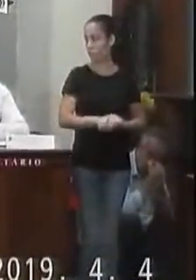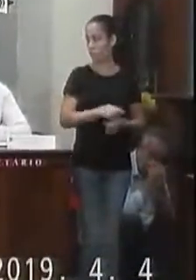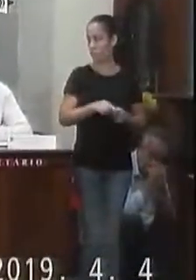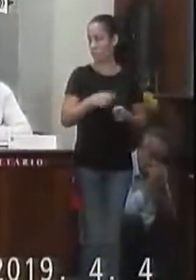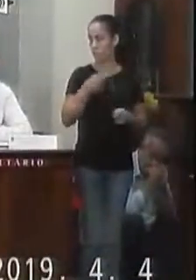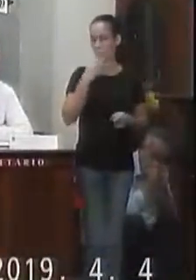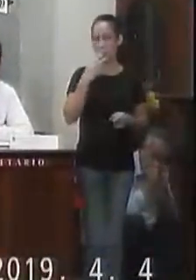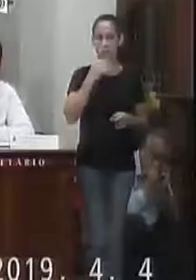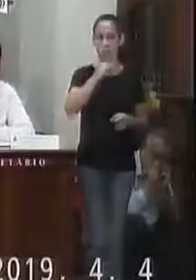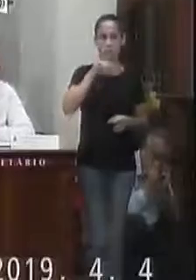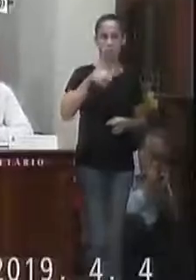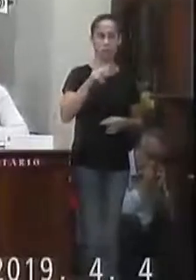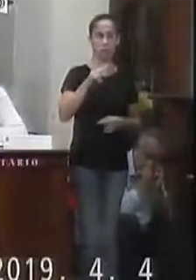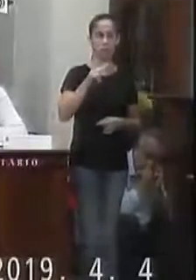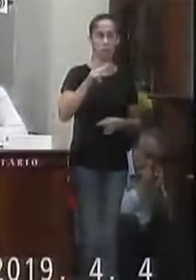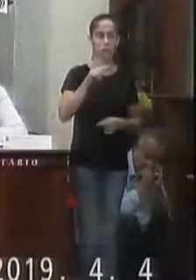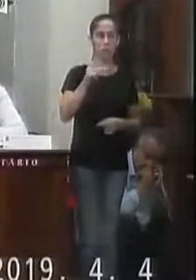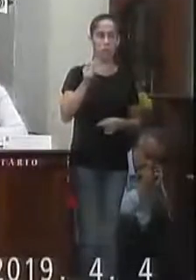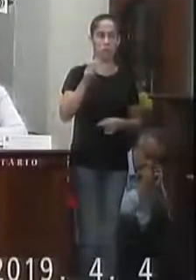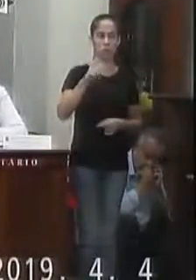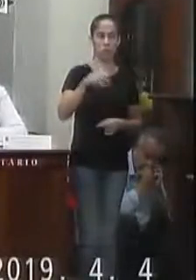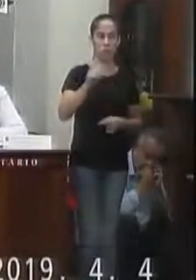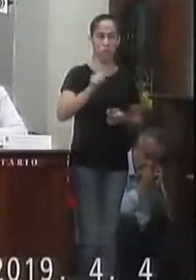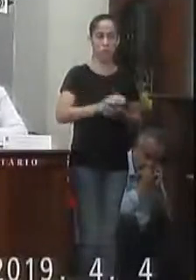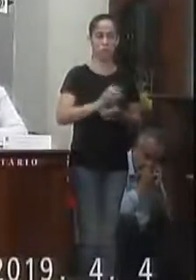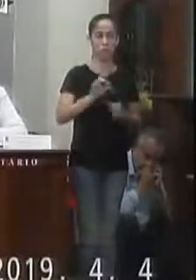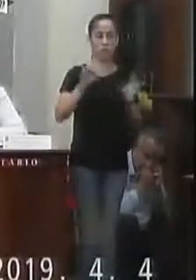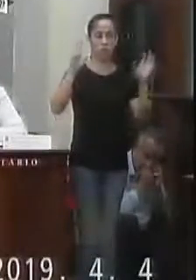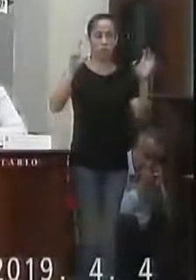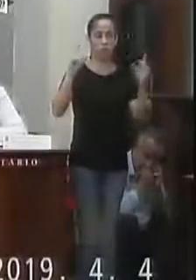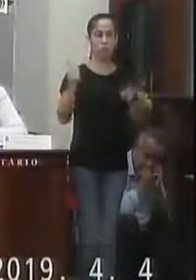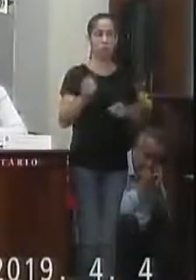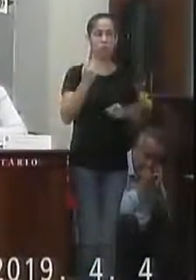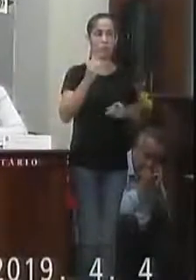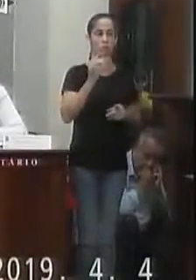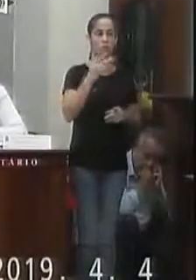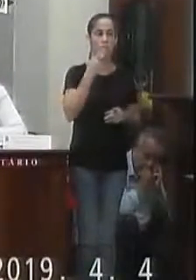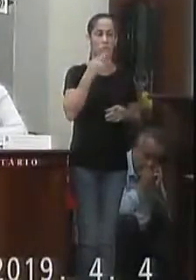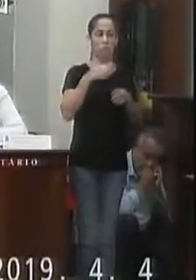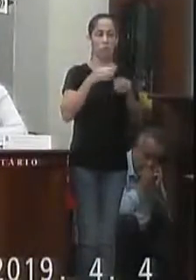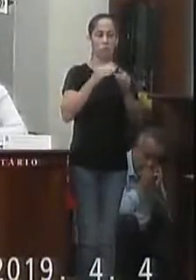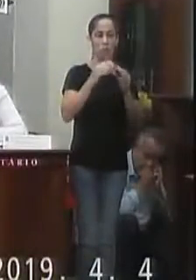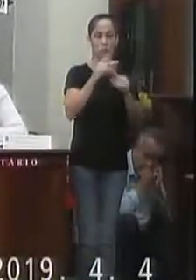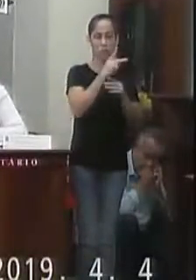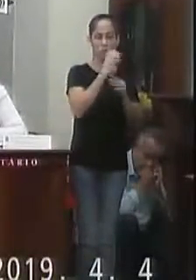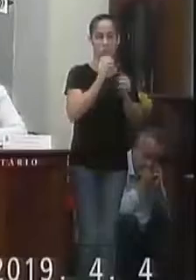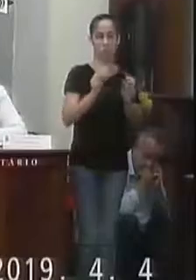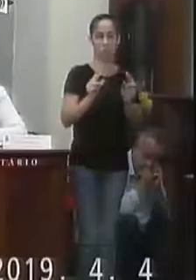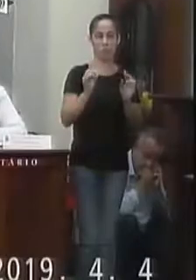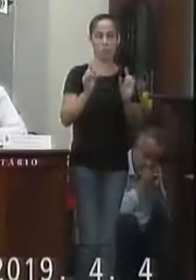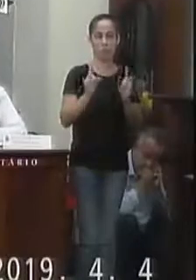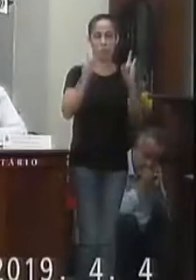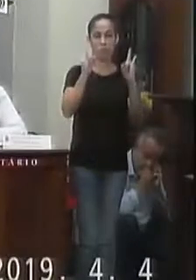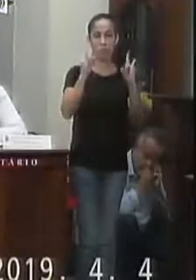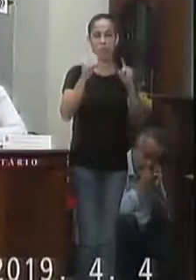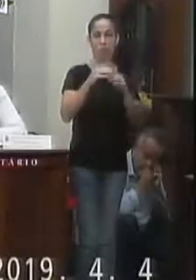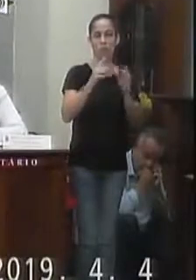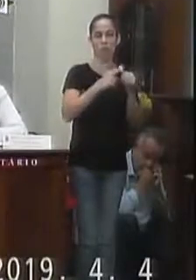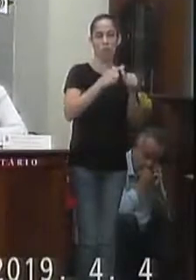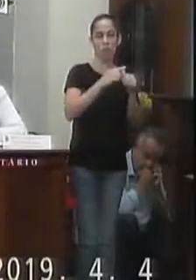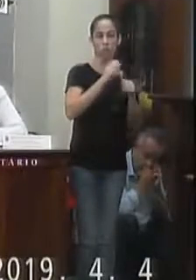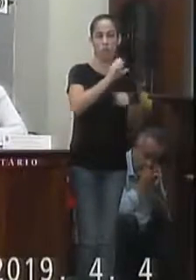importante destacar que foi um assunto único em Barão de Juparanã, que só se discutiu a ponte do Desengano no primeiro semestre